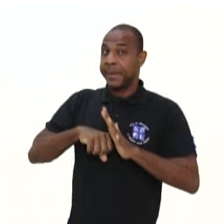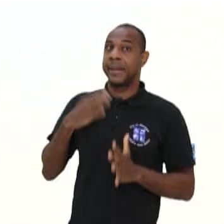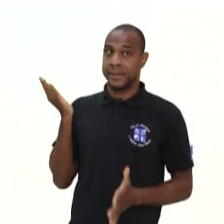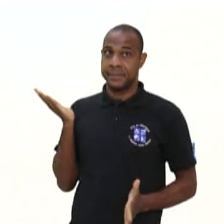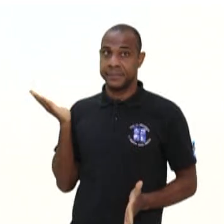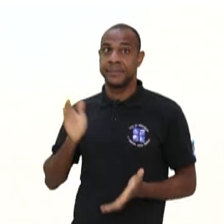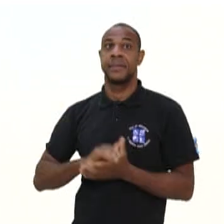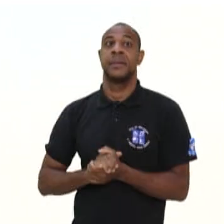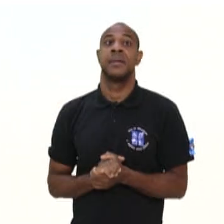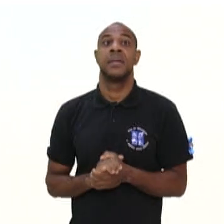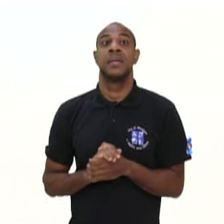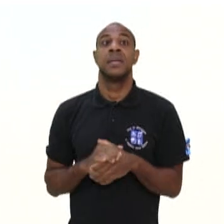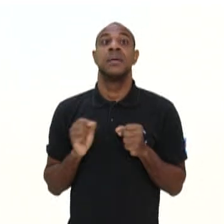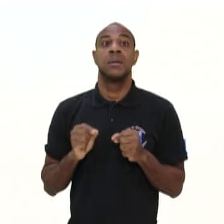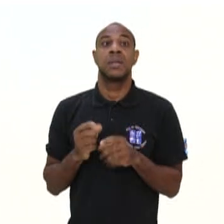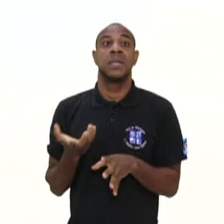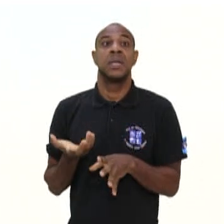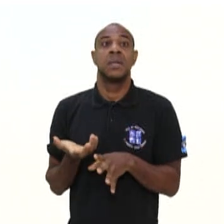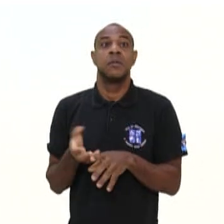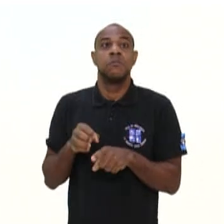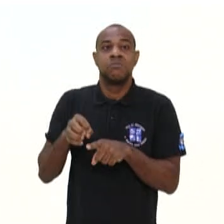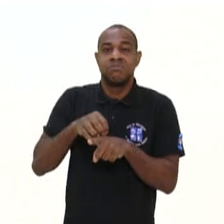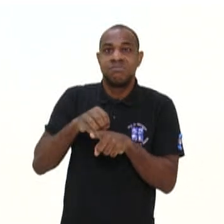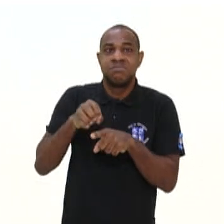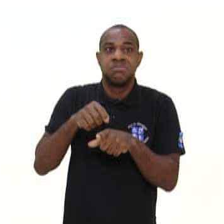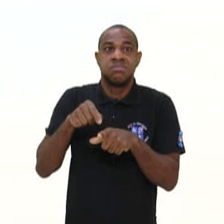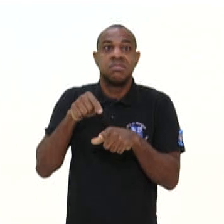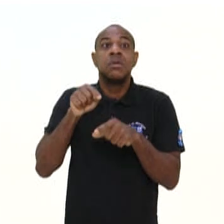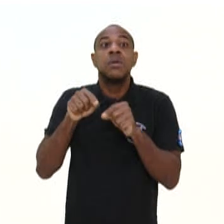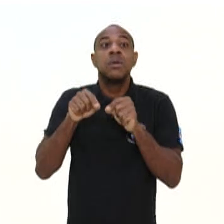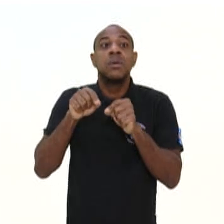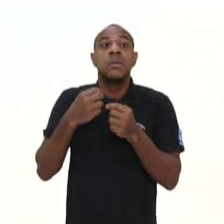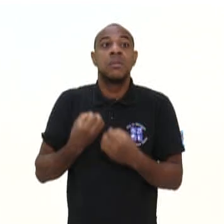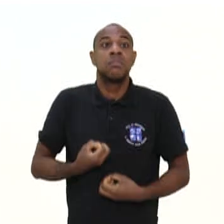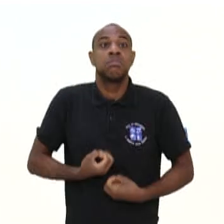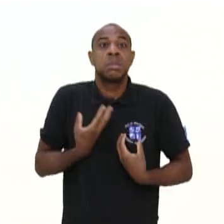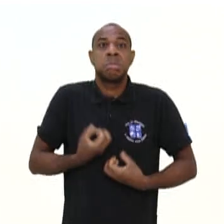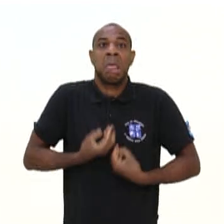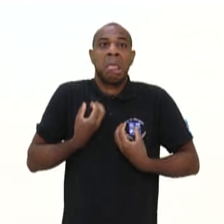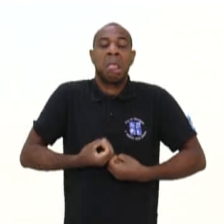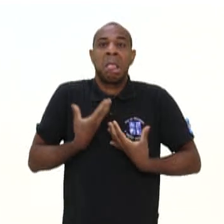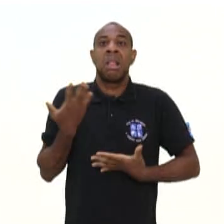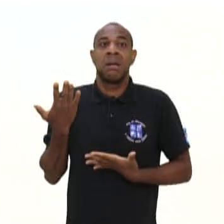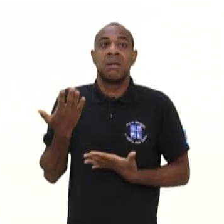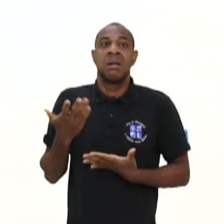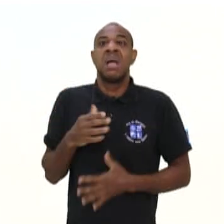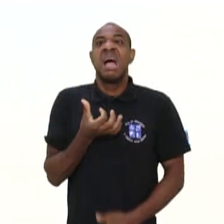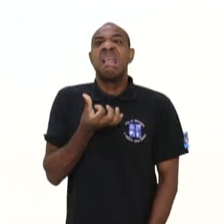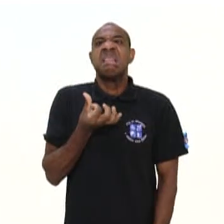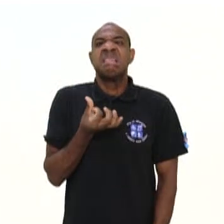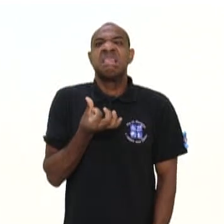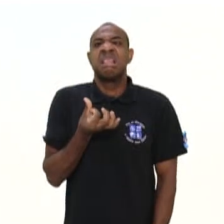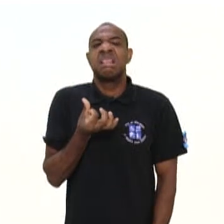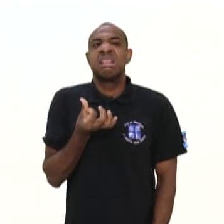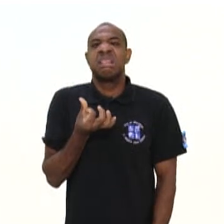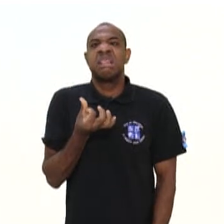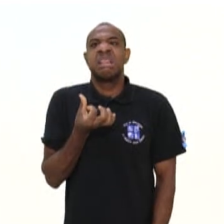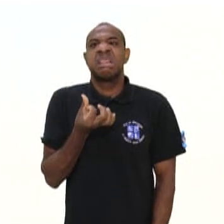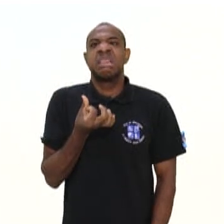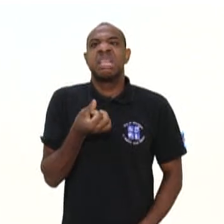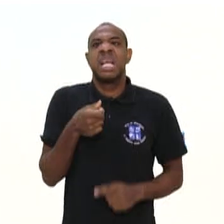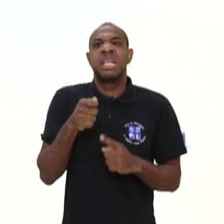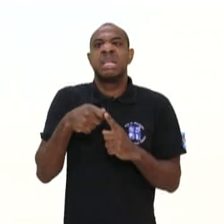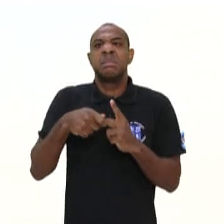Ocorre inicialmente uma infecção aguda e, na maior parte dos casos, ela já se resolve espontaneamente até 6 meses após os primeiros sintomas,